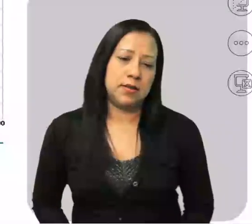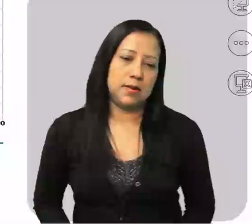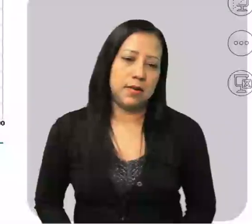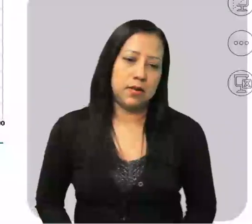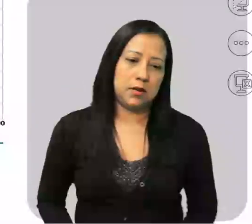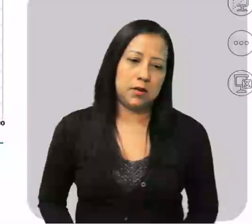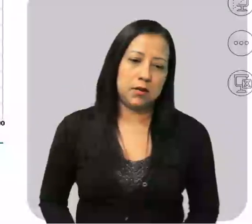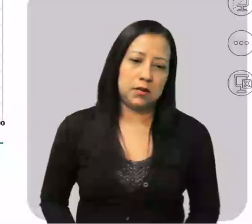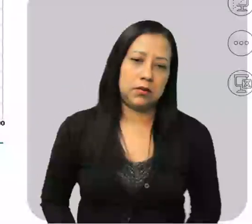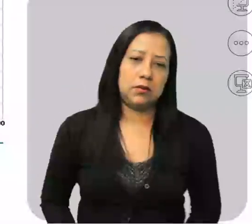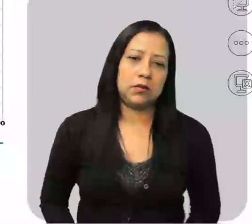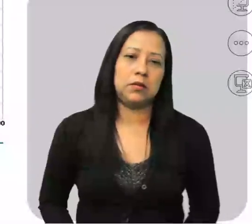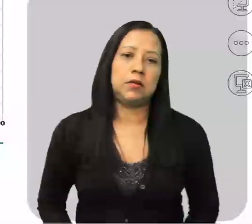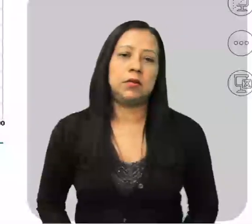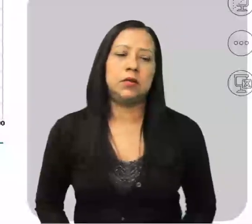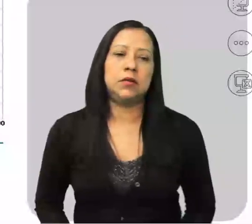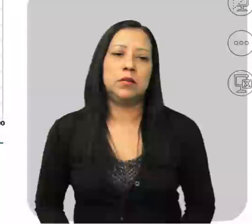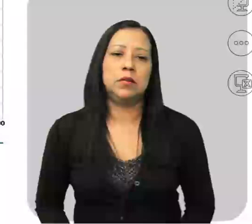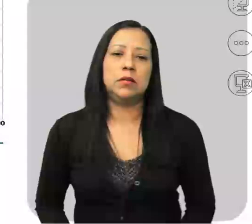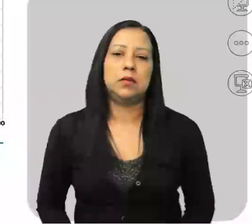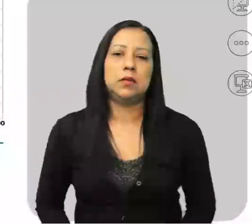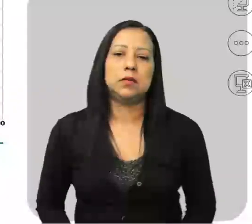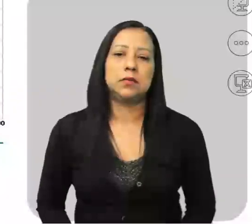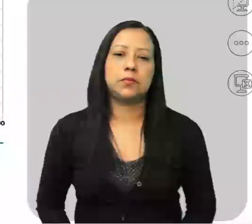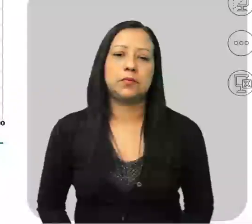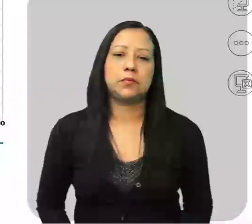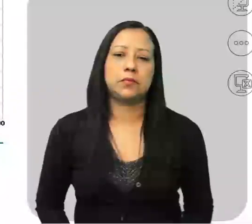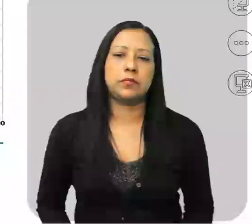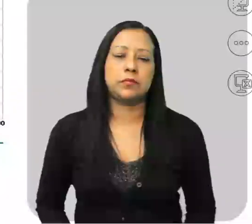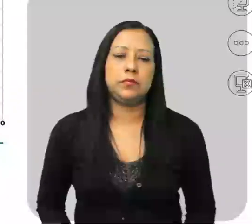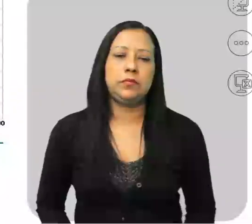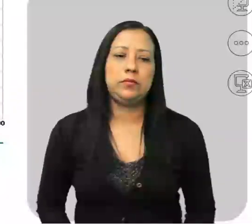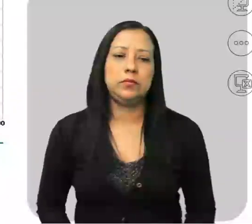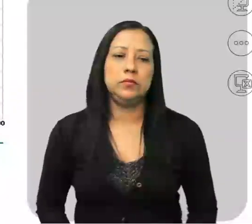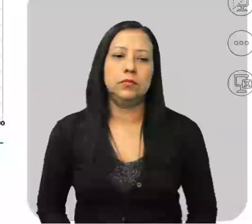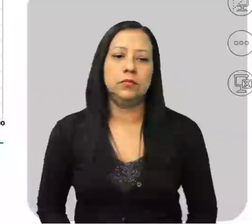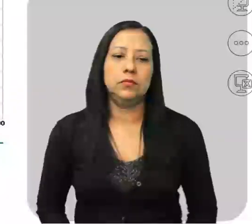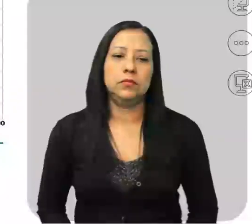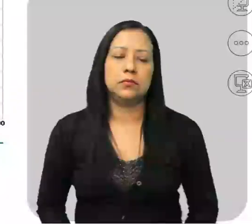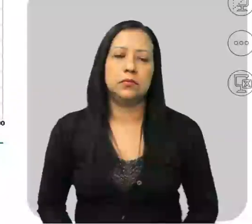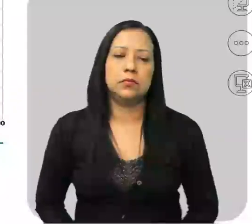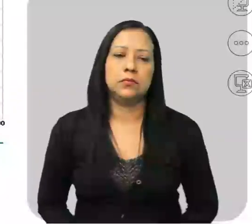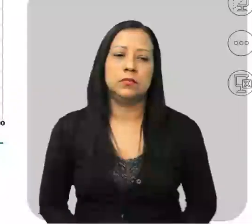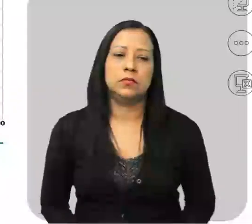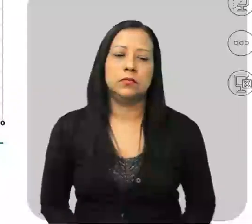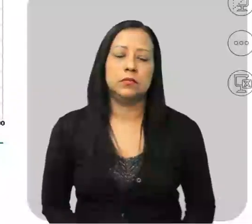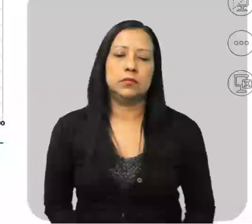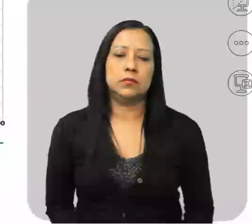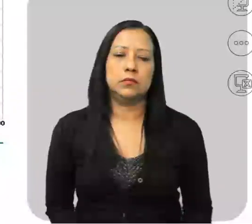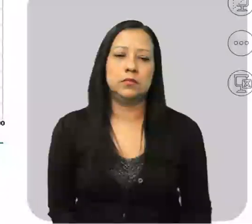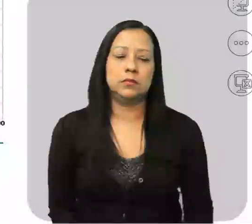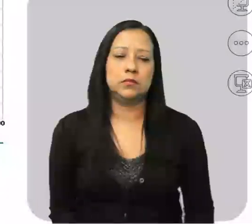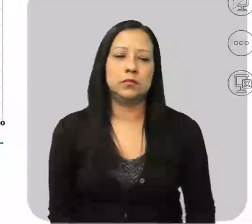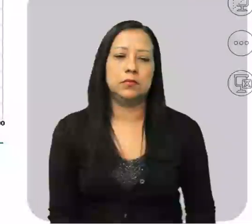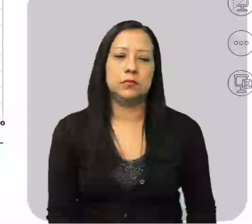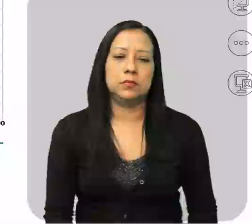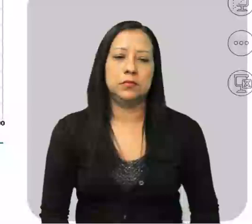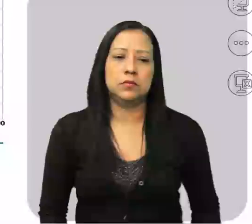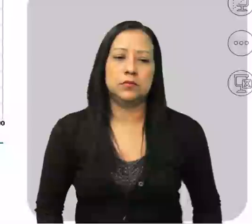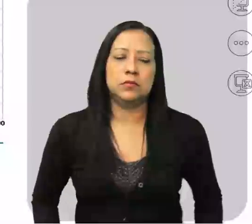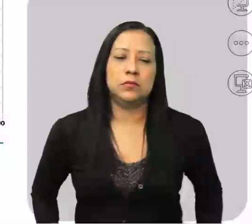mais poluído no Brasil. Olha só, ar poluído, cidades com maior concentração de material partícula em